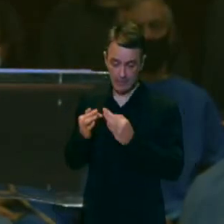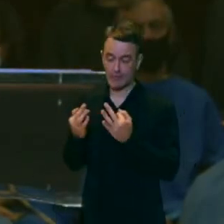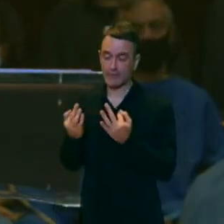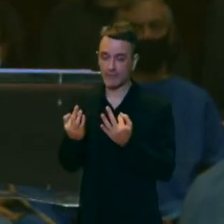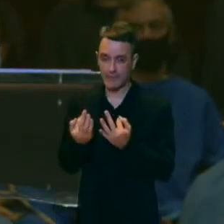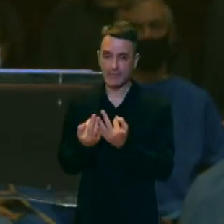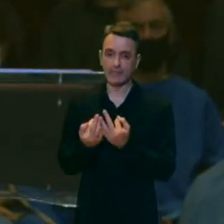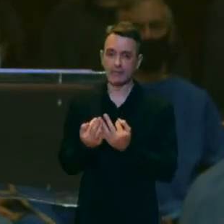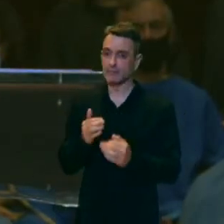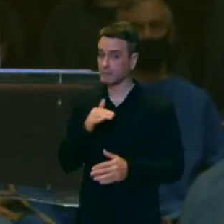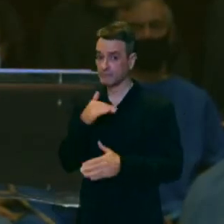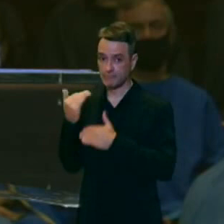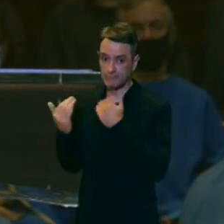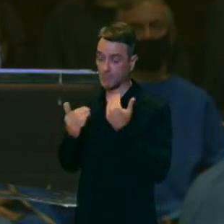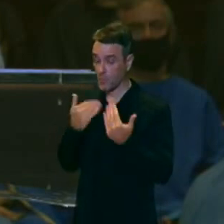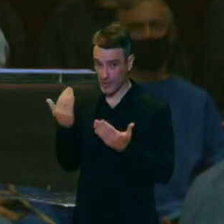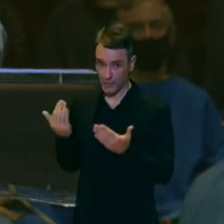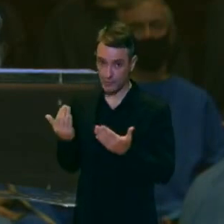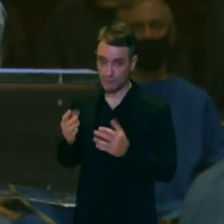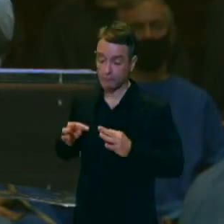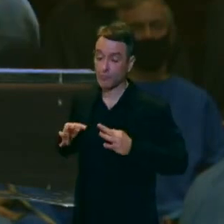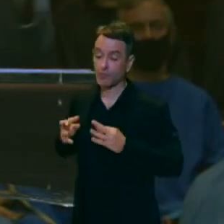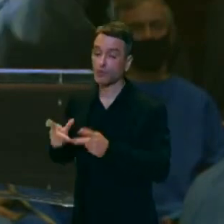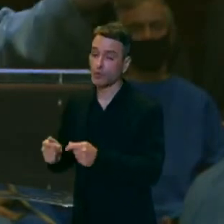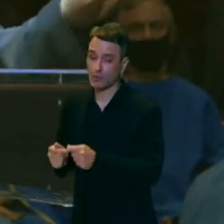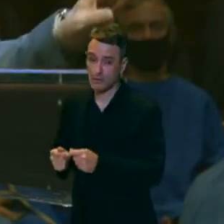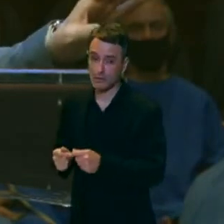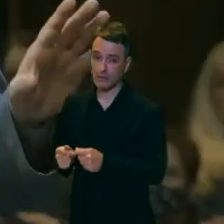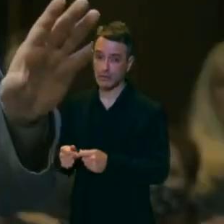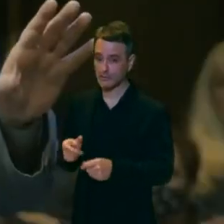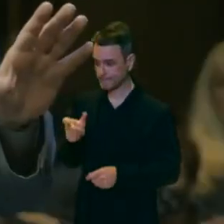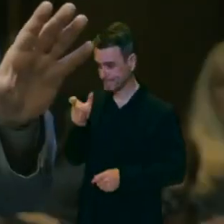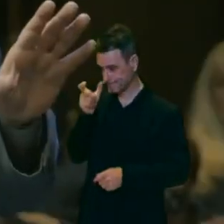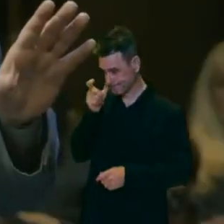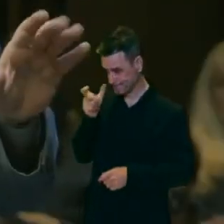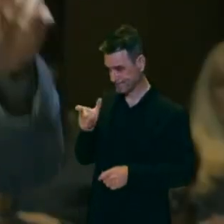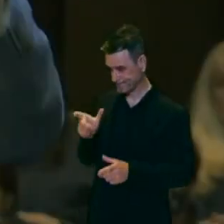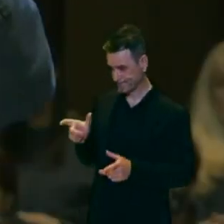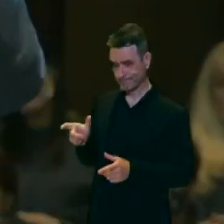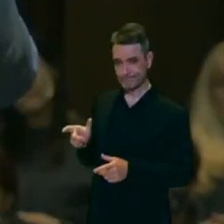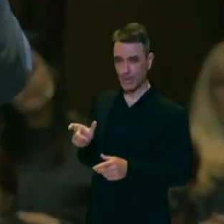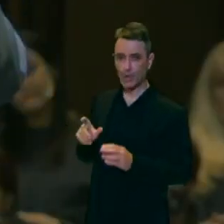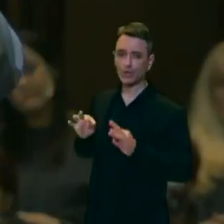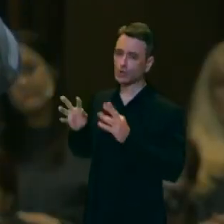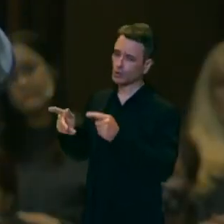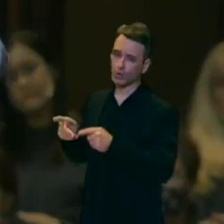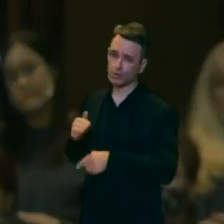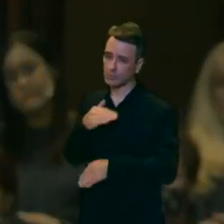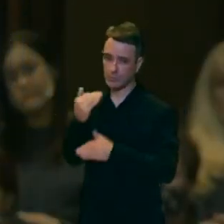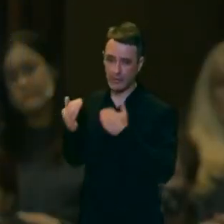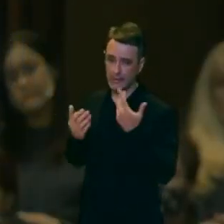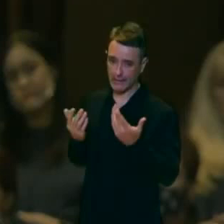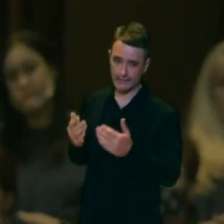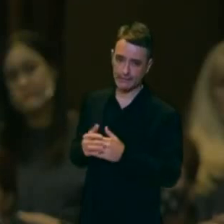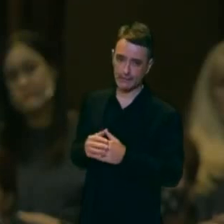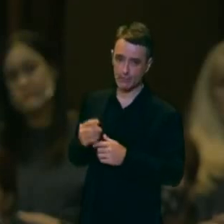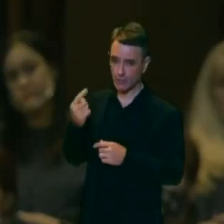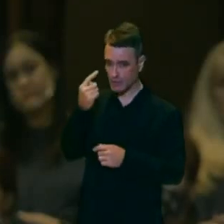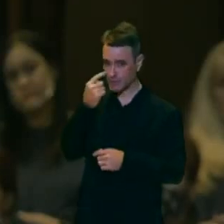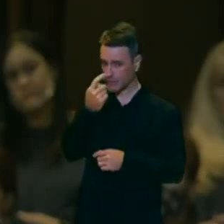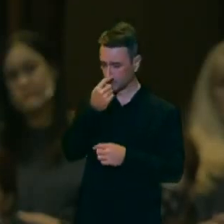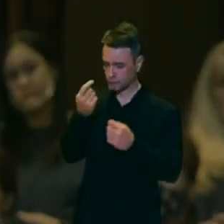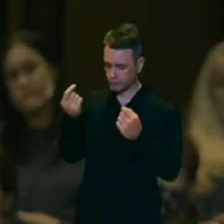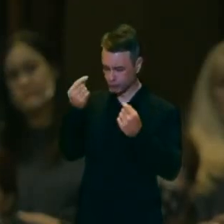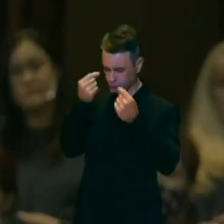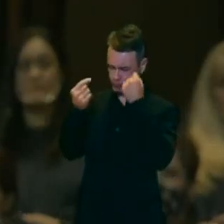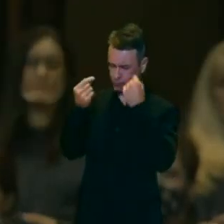toda executada e ele assistiu à execução de toda a sua família, e os olhos dele foram furados